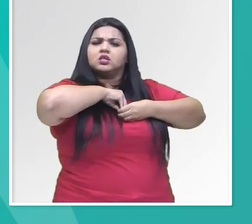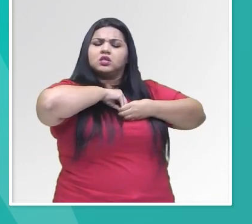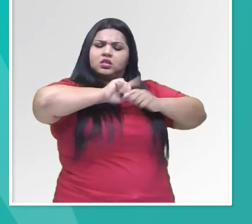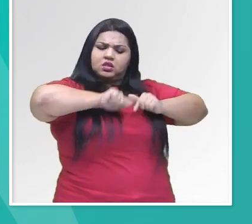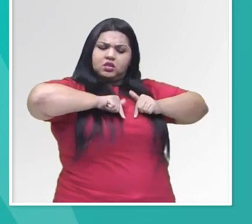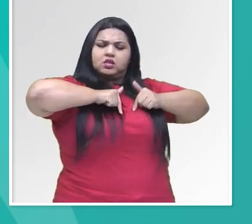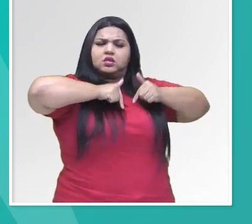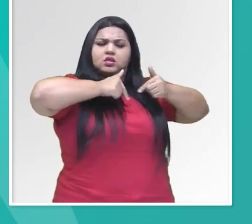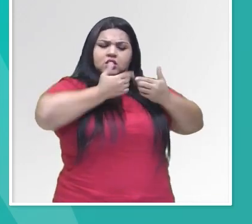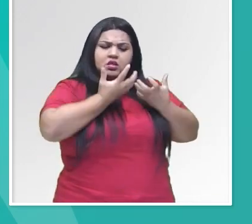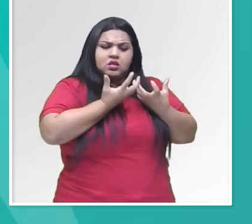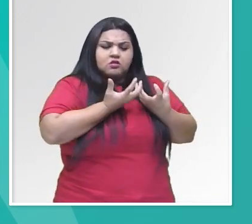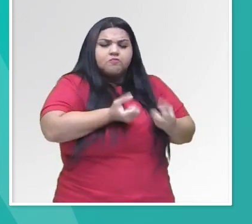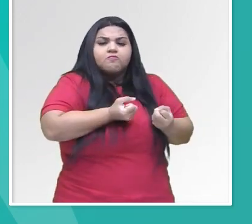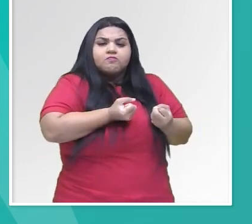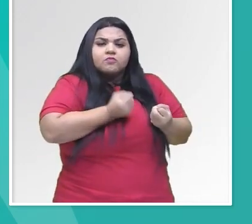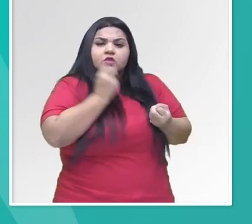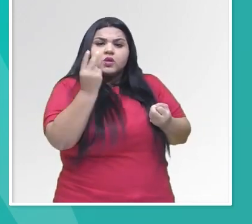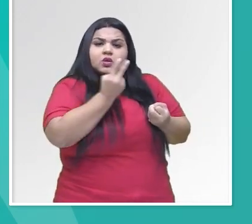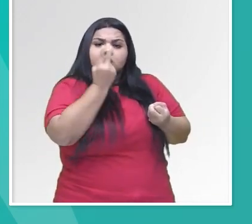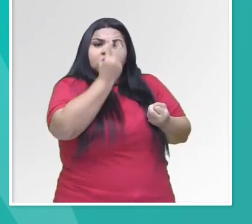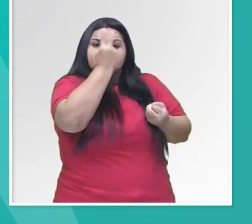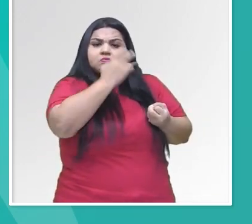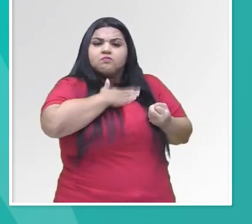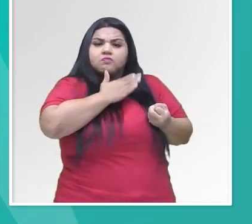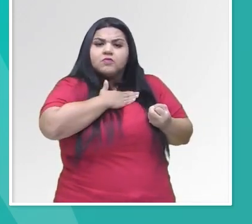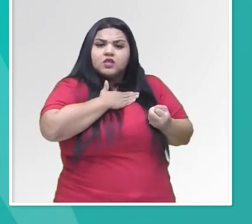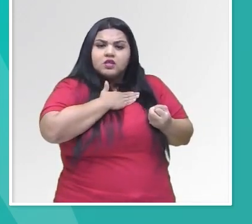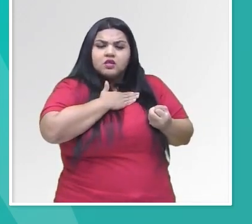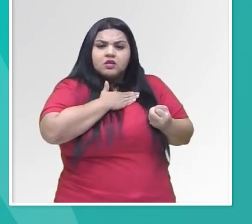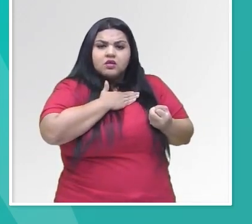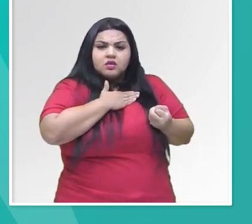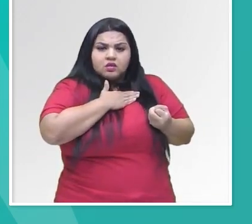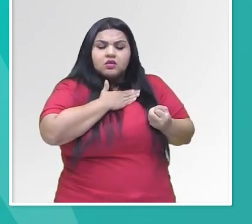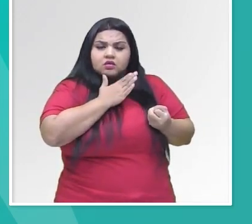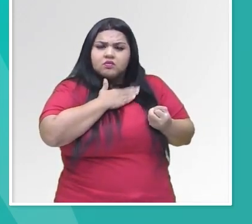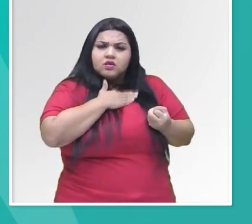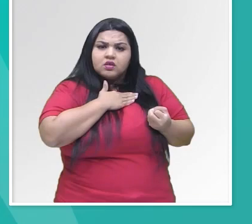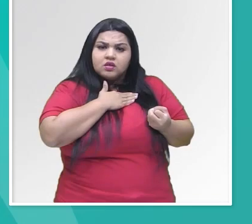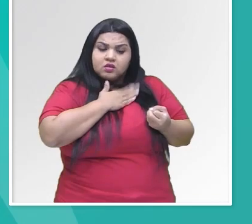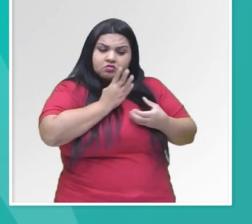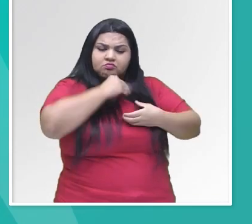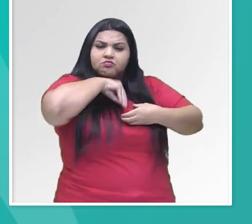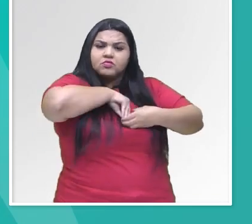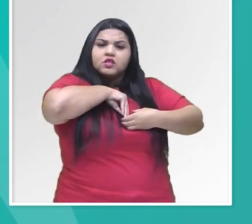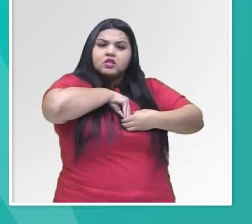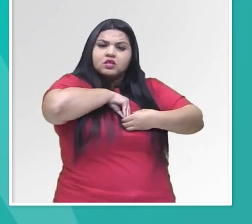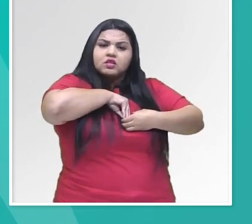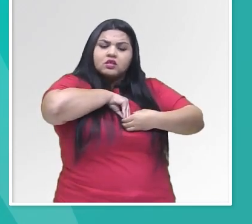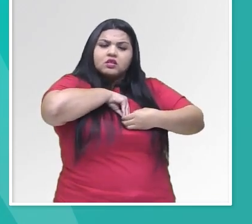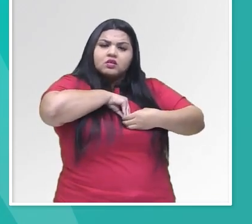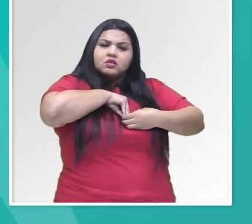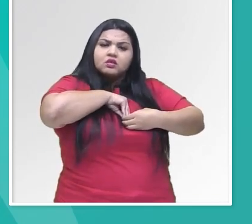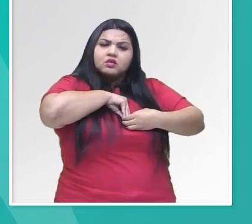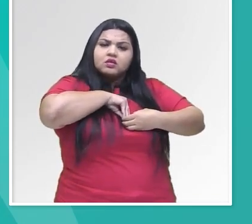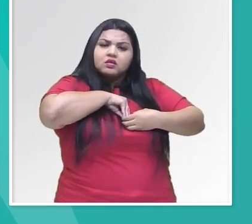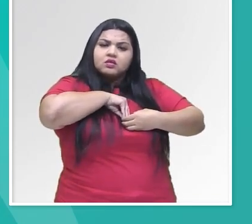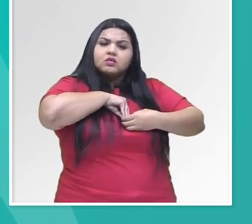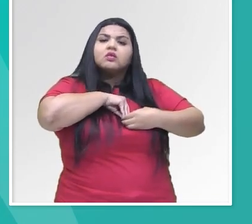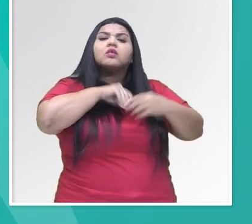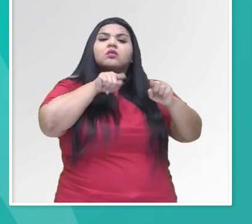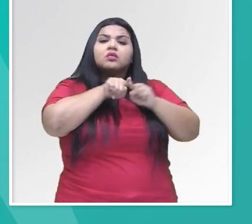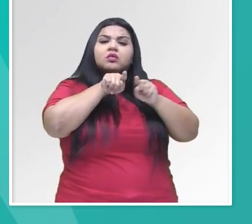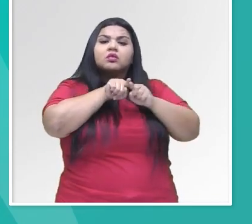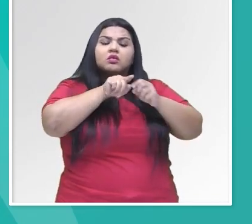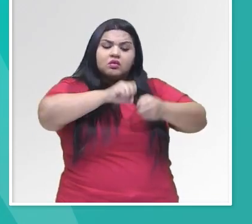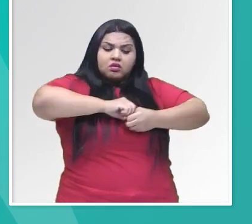de aceitação e de valorização de mim mesma, internamente, de mim mesmo, eu